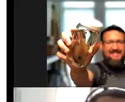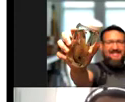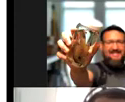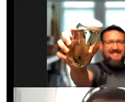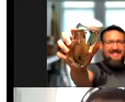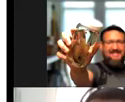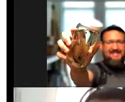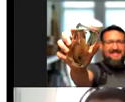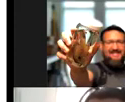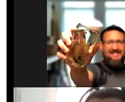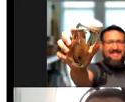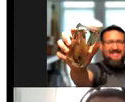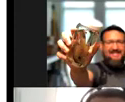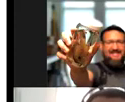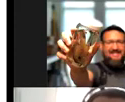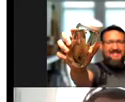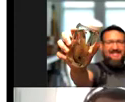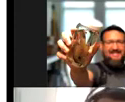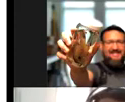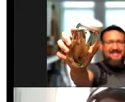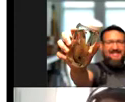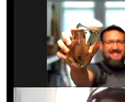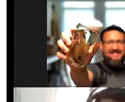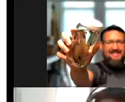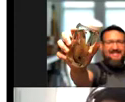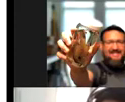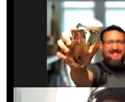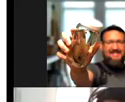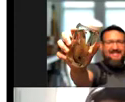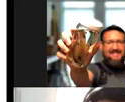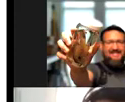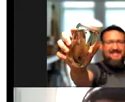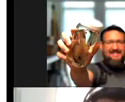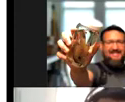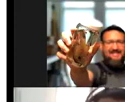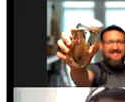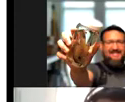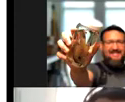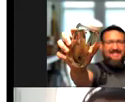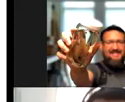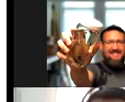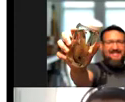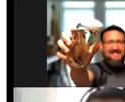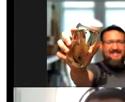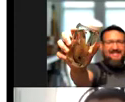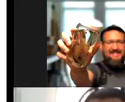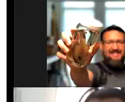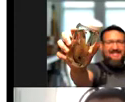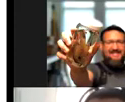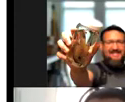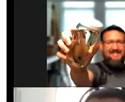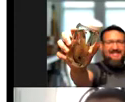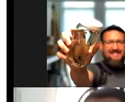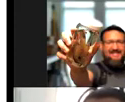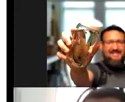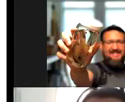terra e a efetividade de áreas protegidas. Então, mesmo tendo a mesma base, né, de modelo de nicho, hoje em dia a gente também já consegue lidar com